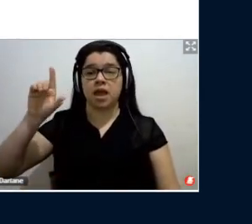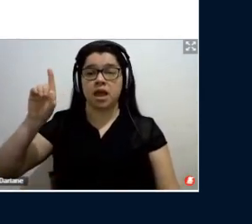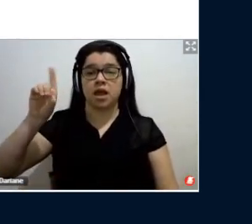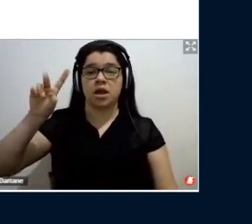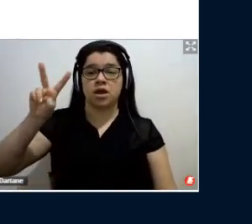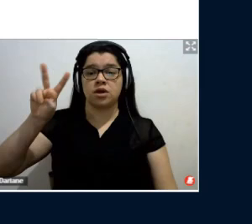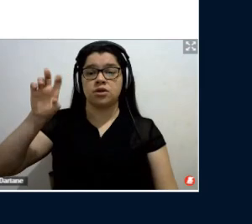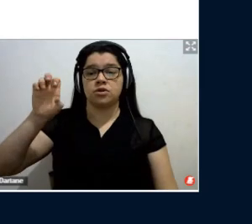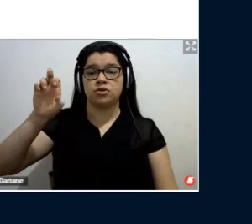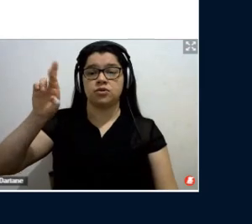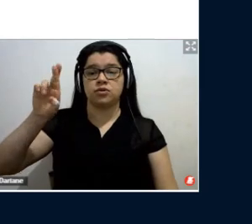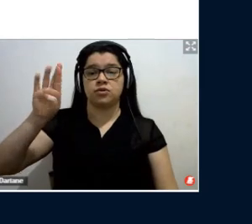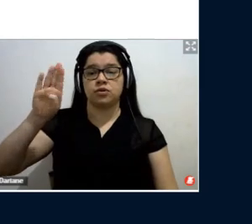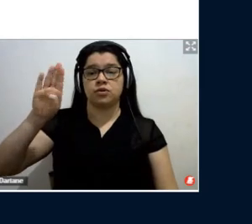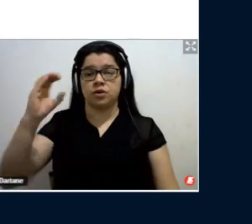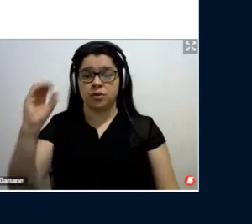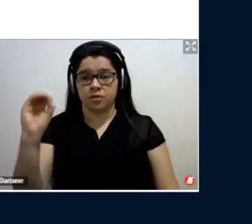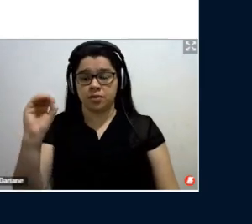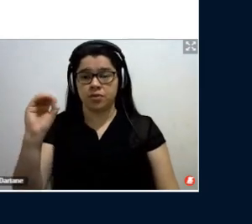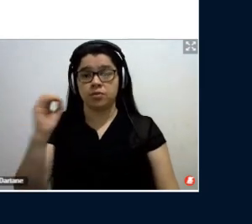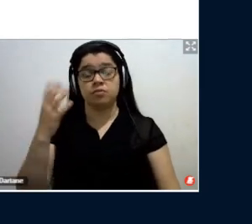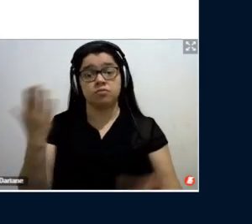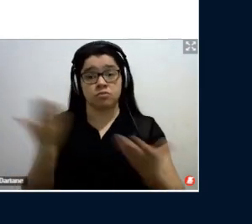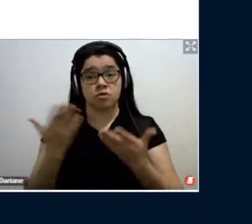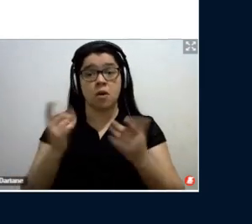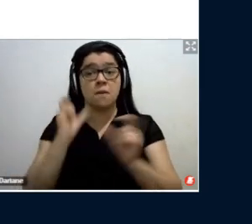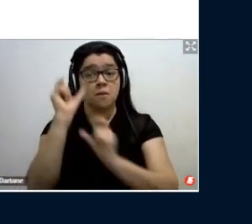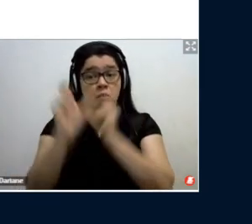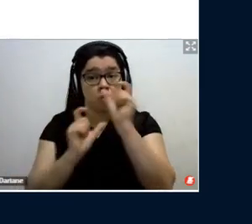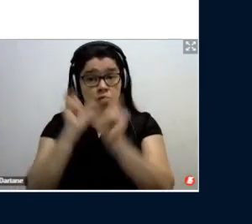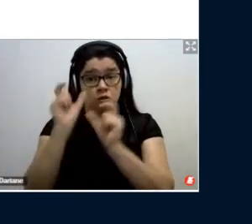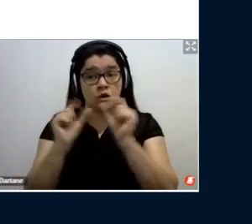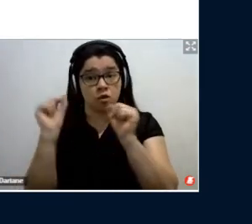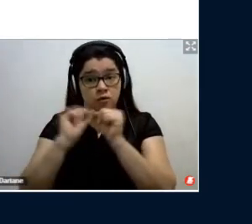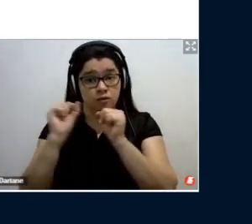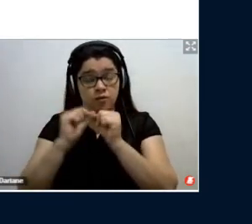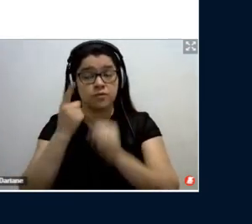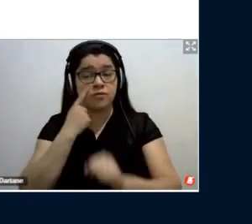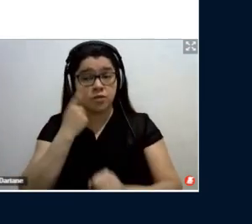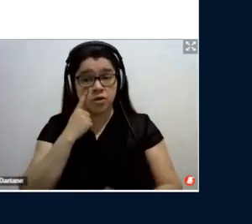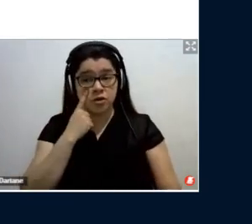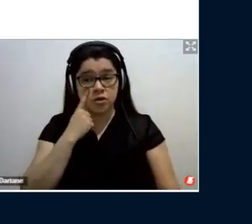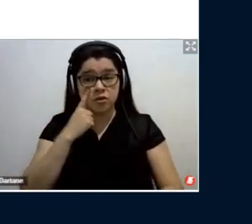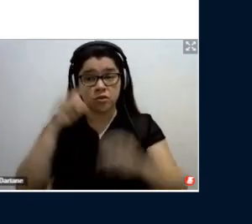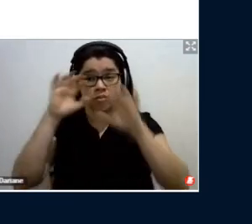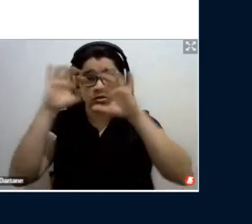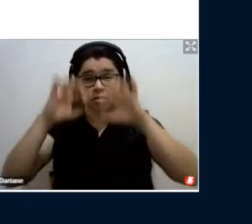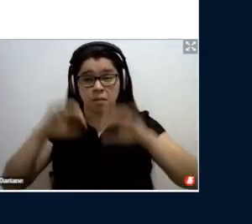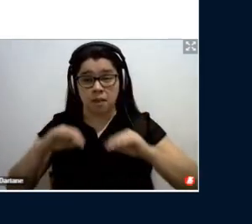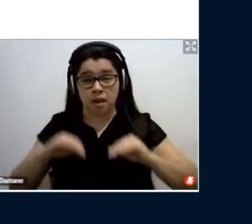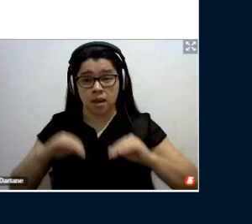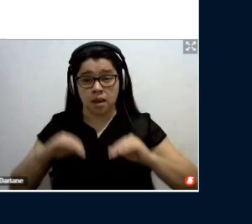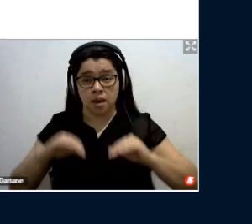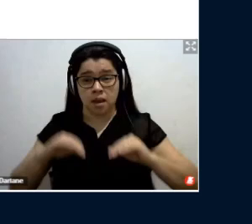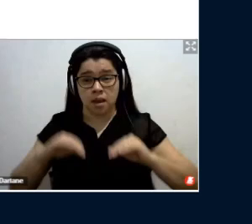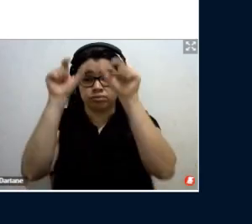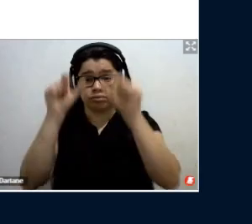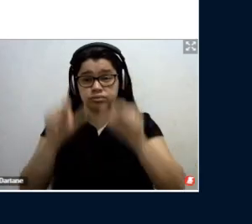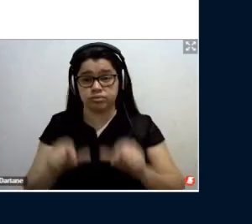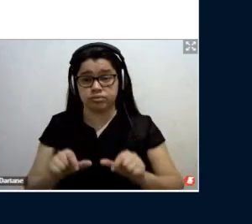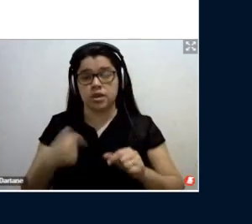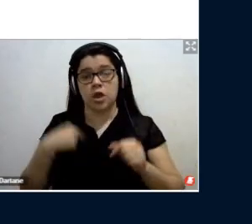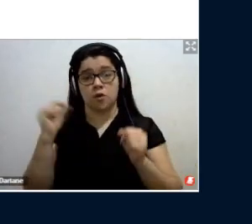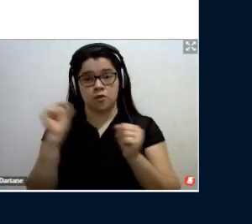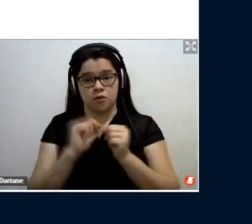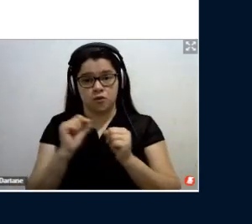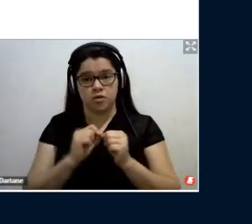morfológica. Vamos fazer análise sintática agora? Sem saber tudo isso fica difícil. Então, vamos